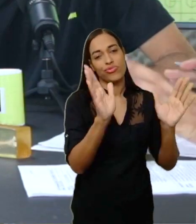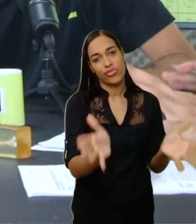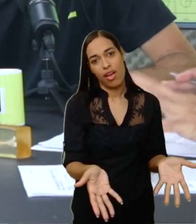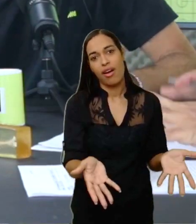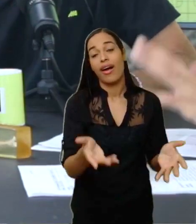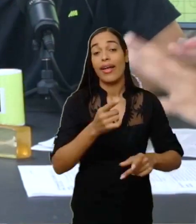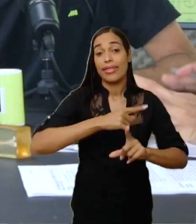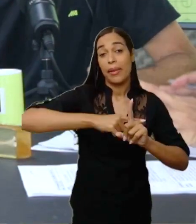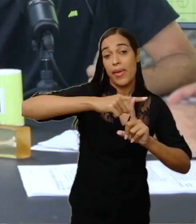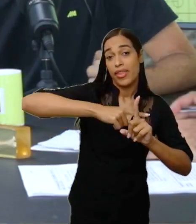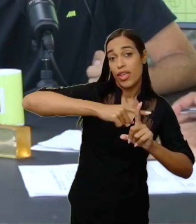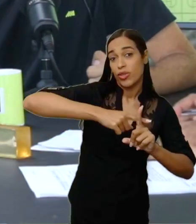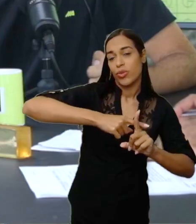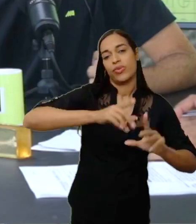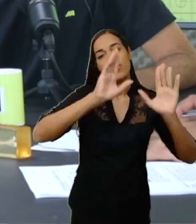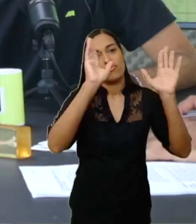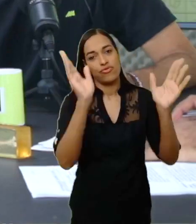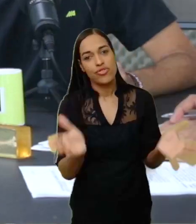aquela temperatura